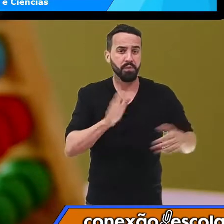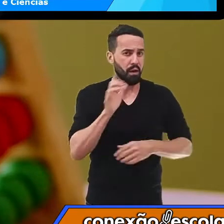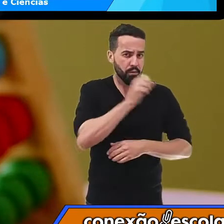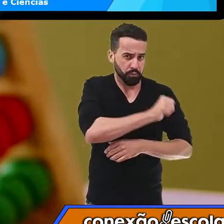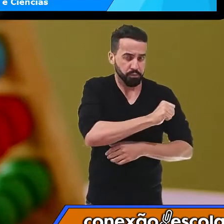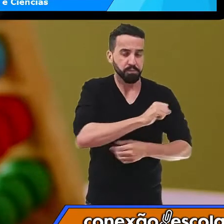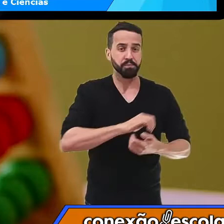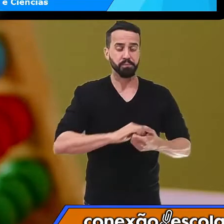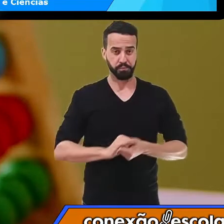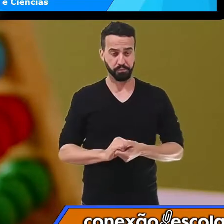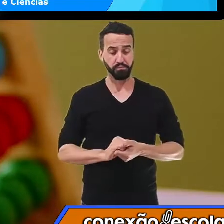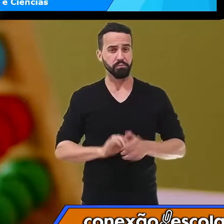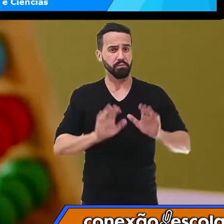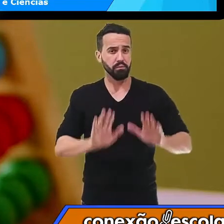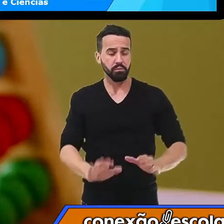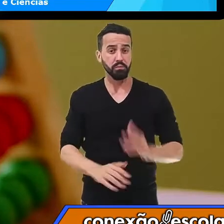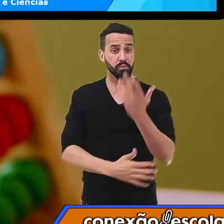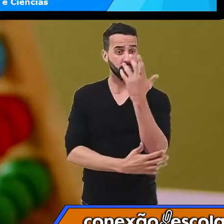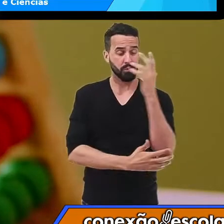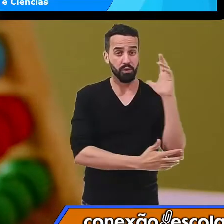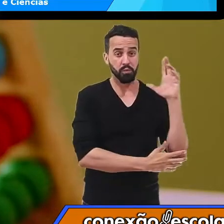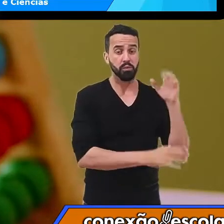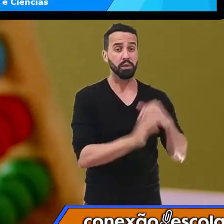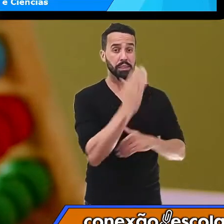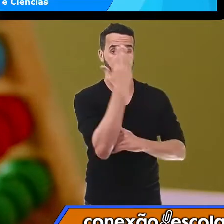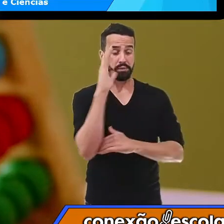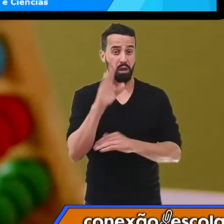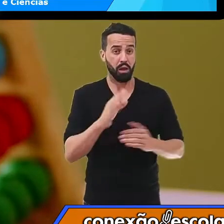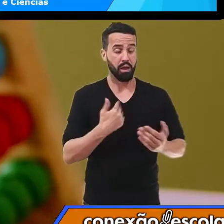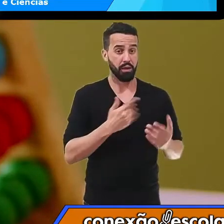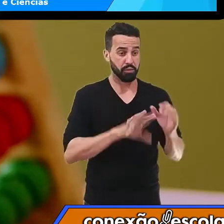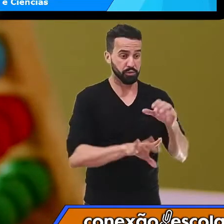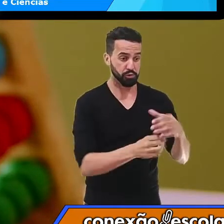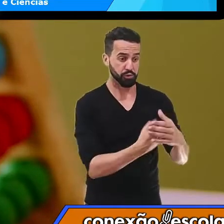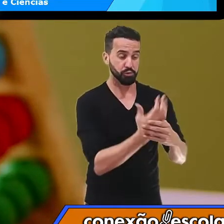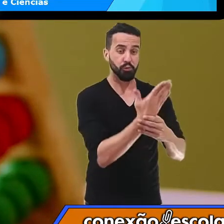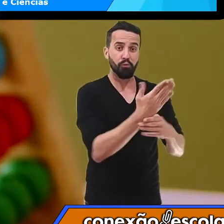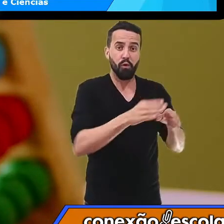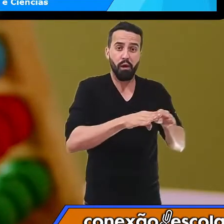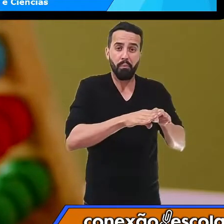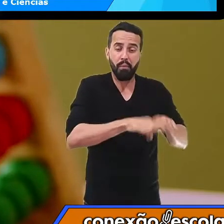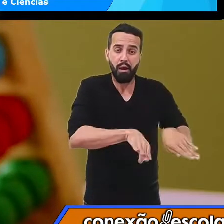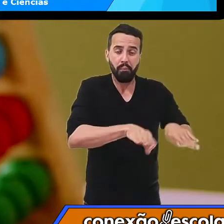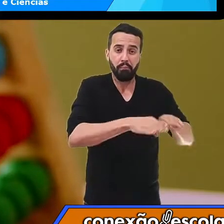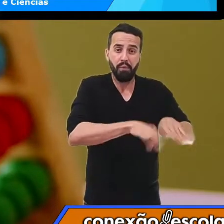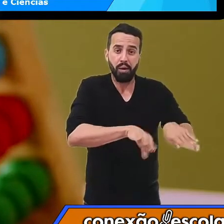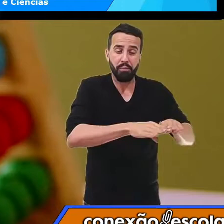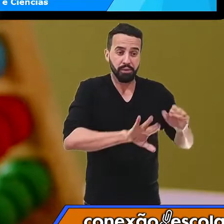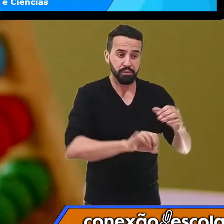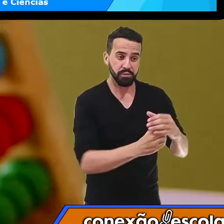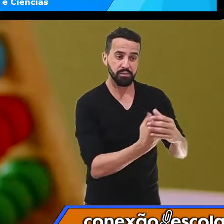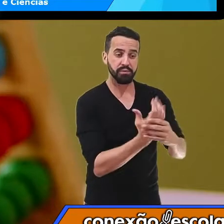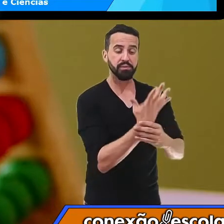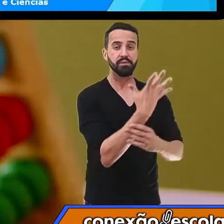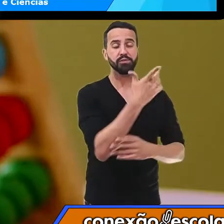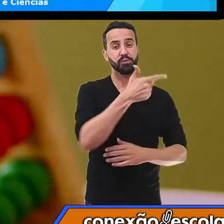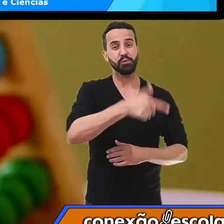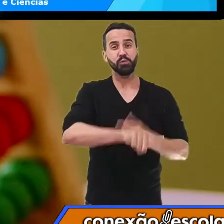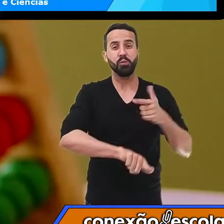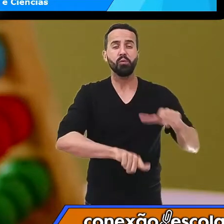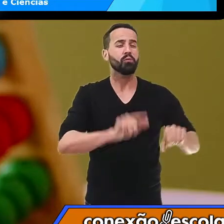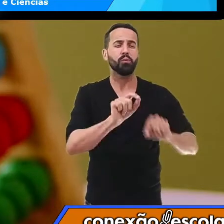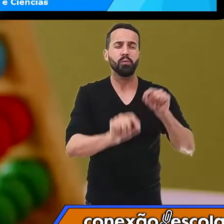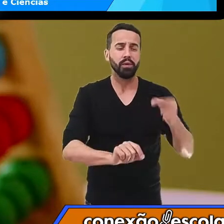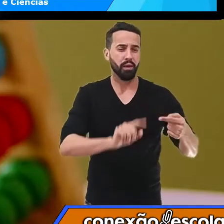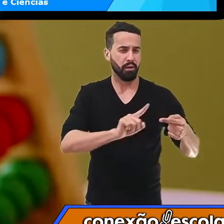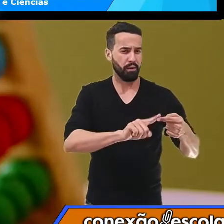que a natureza repõe naturalmente nesse intervalo de tempo pequeno? O